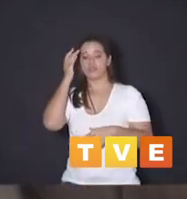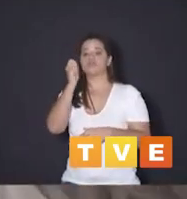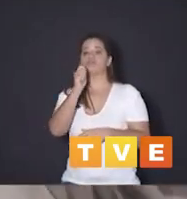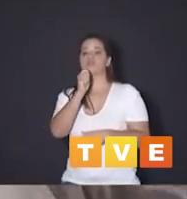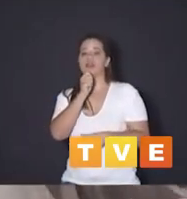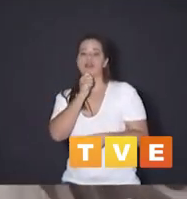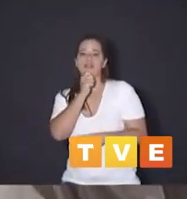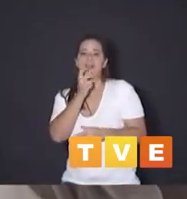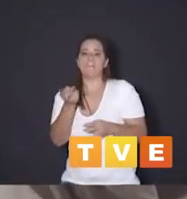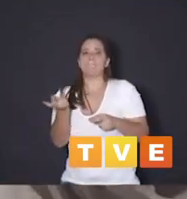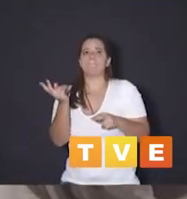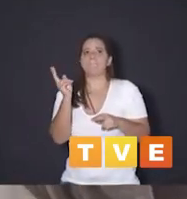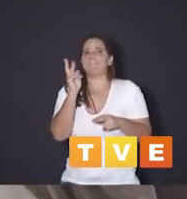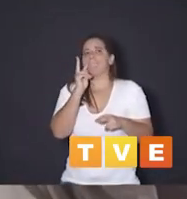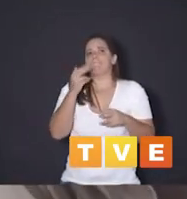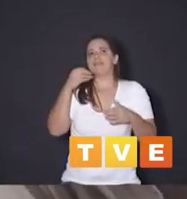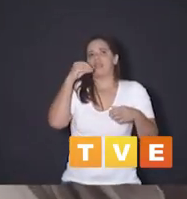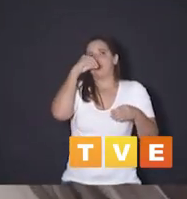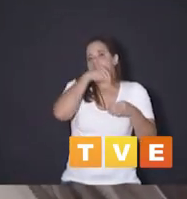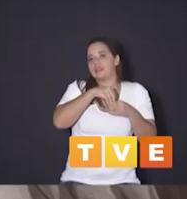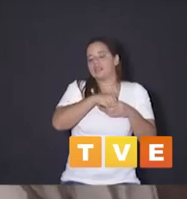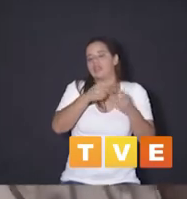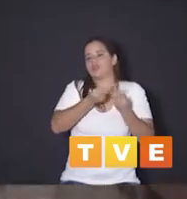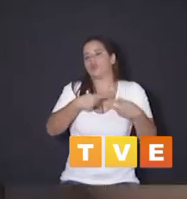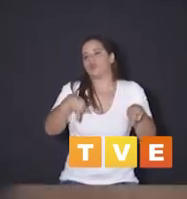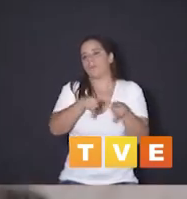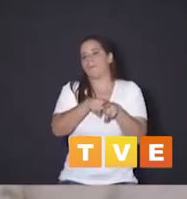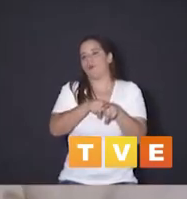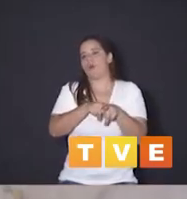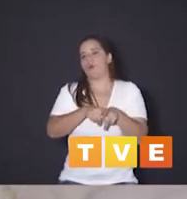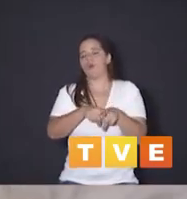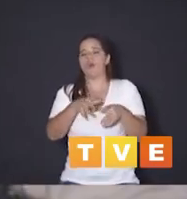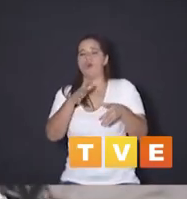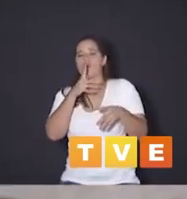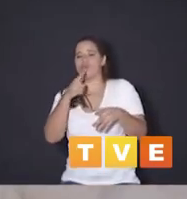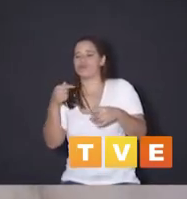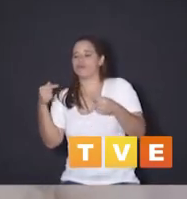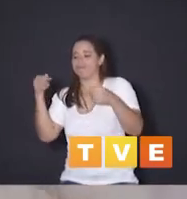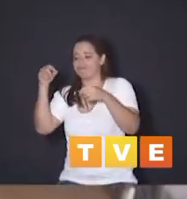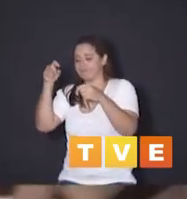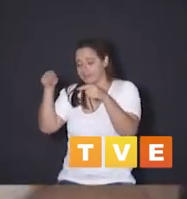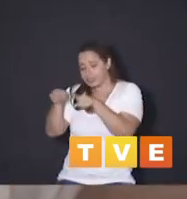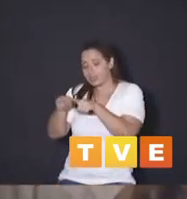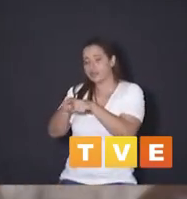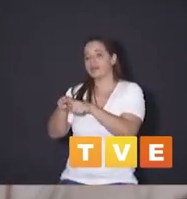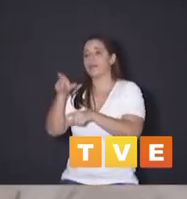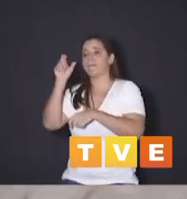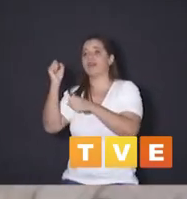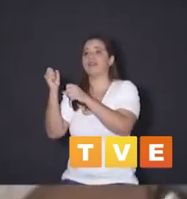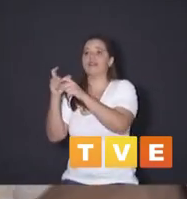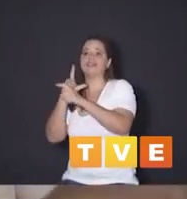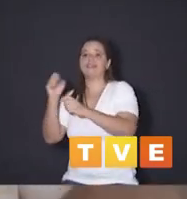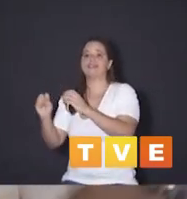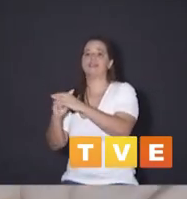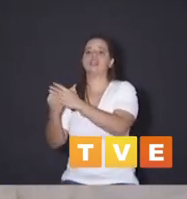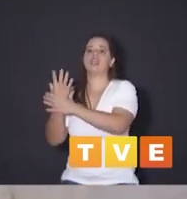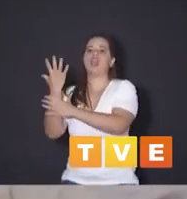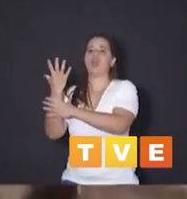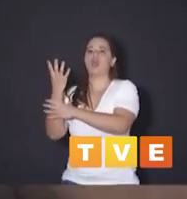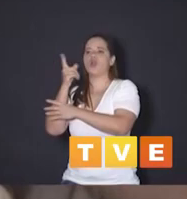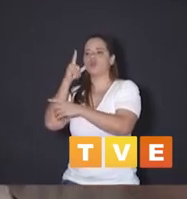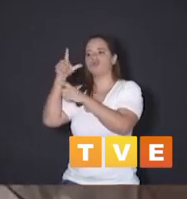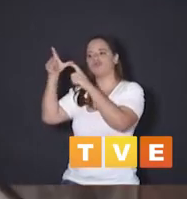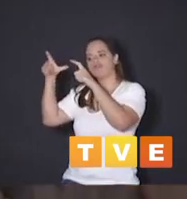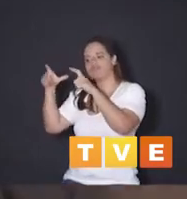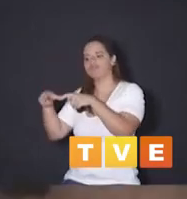estão presos lá no mais e ao mesmo tempo estão construindo outra uma outra aqui